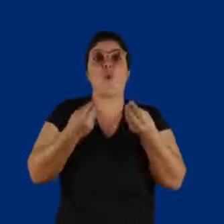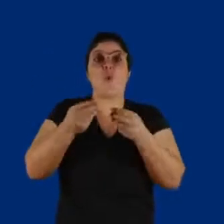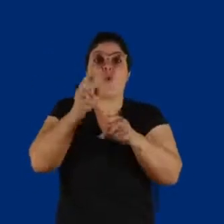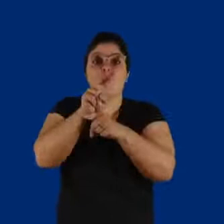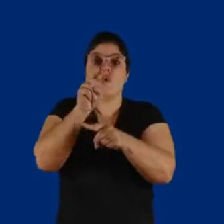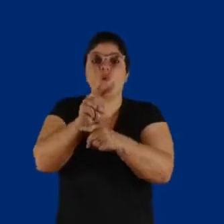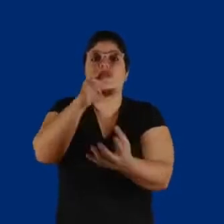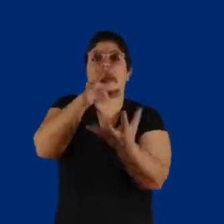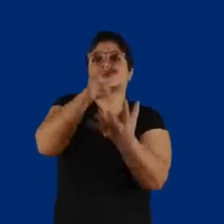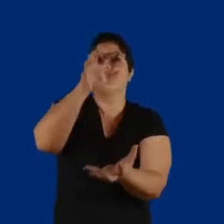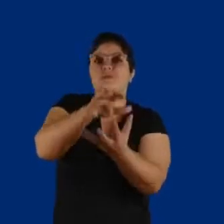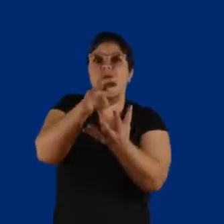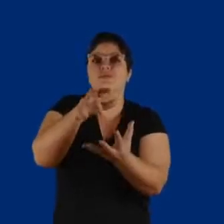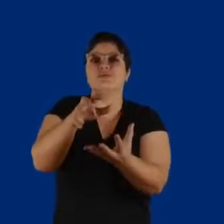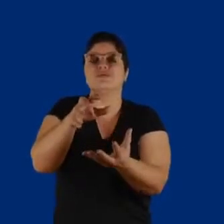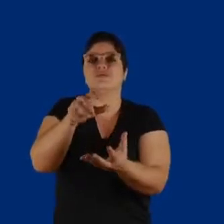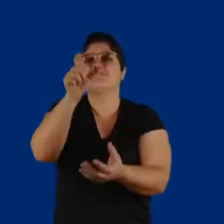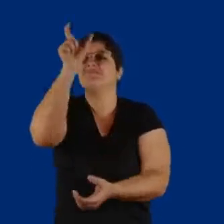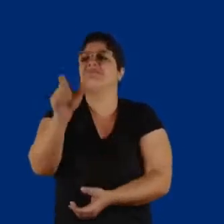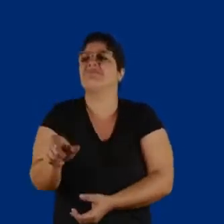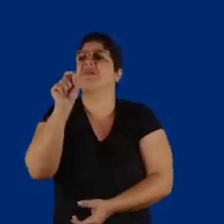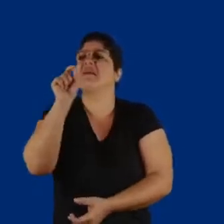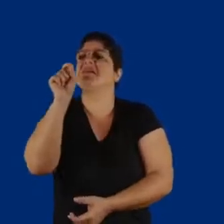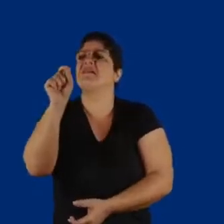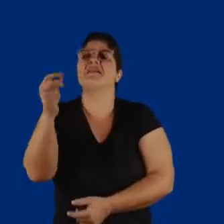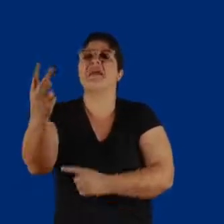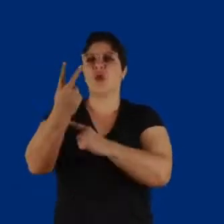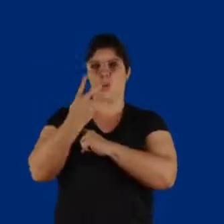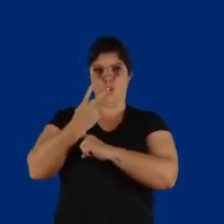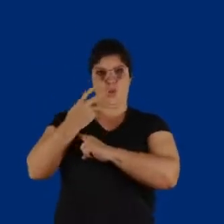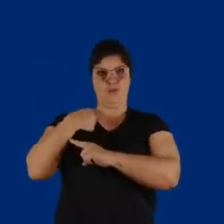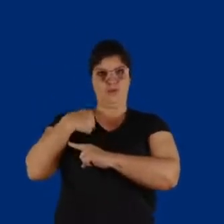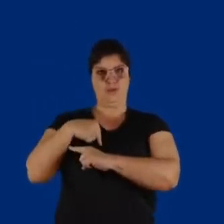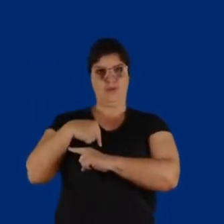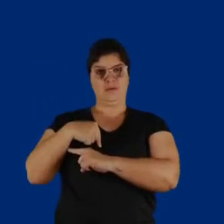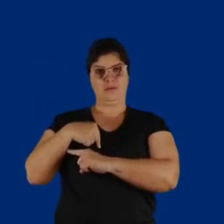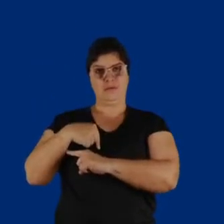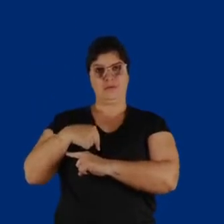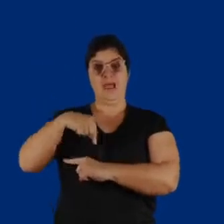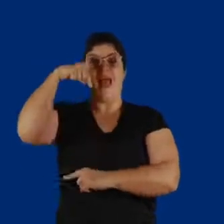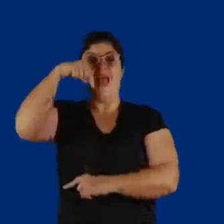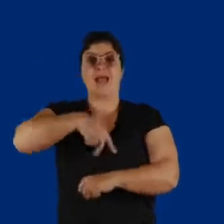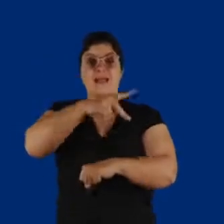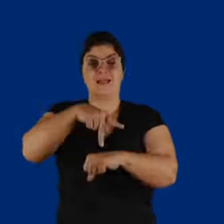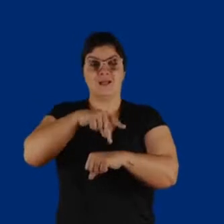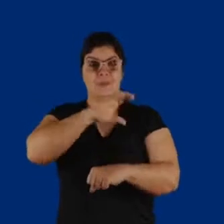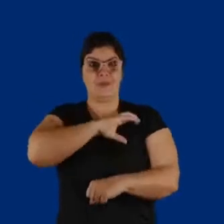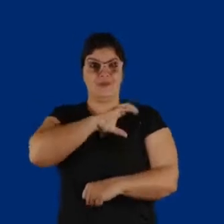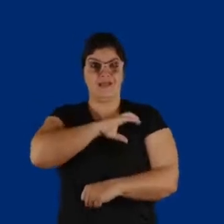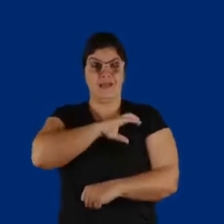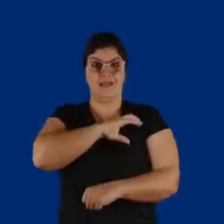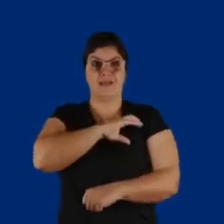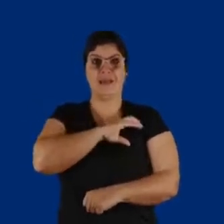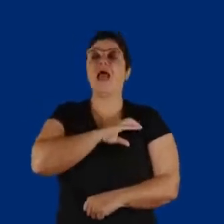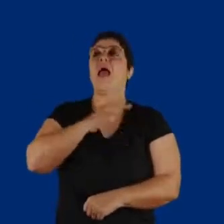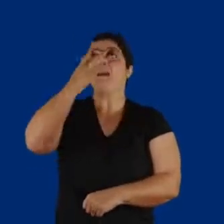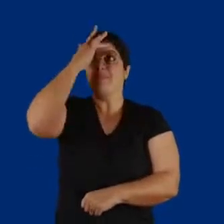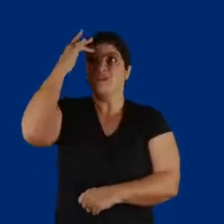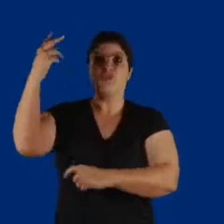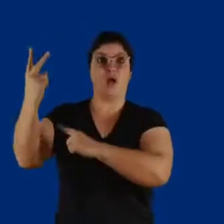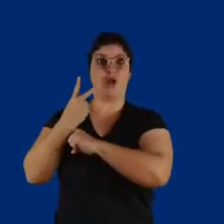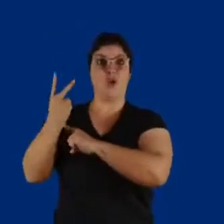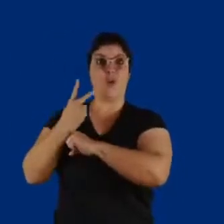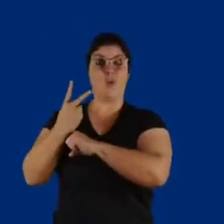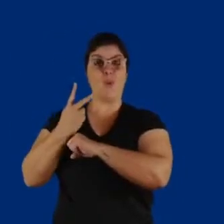de nós. Muitas das pessoas que estão cuidando de nós no Canadá, eles são migrantes, e eles são